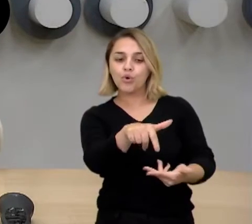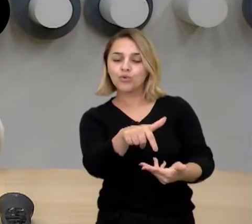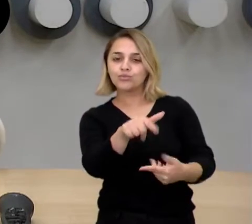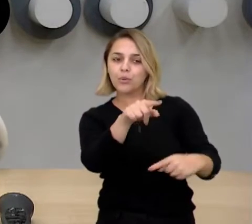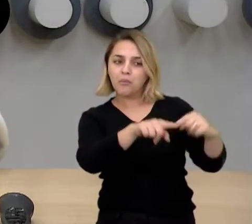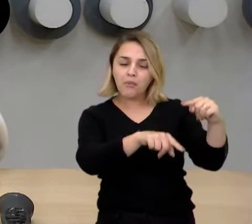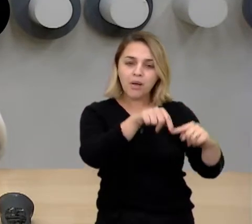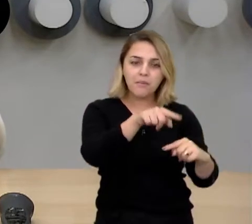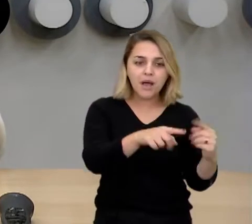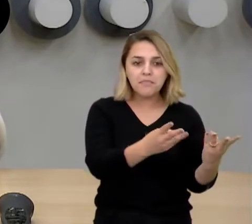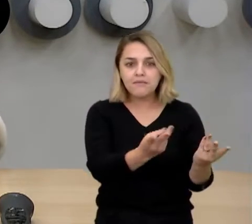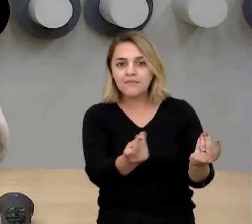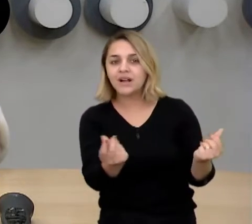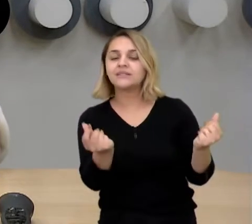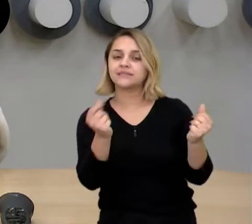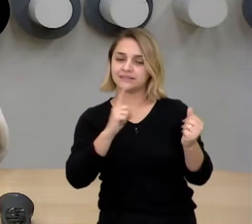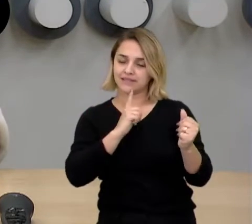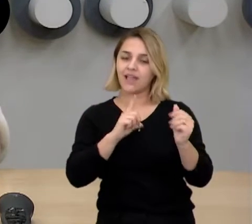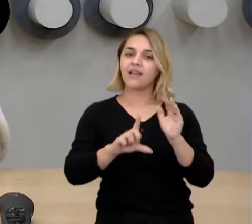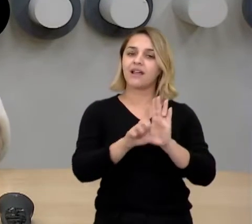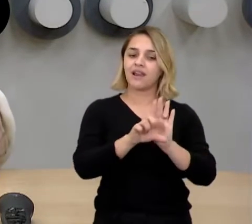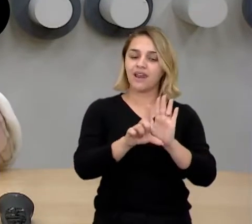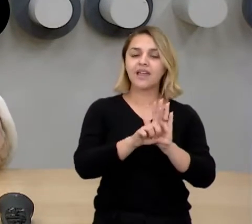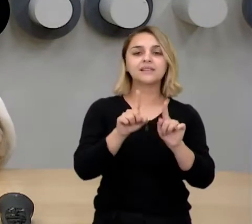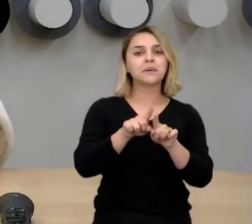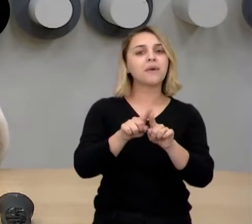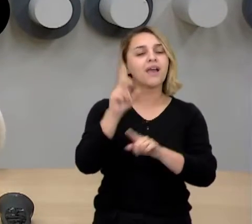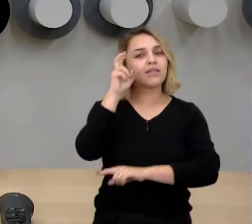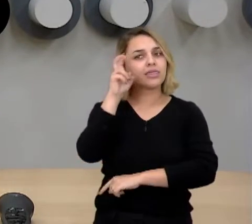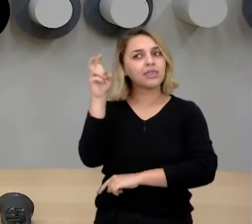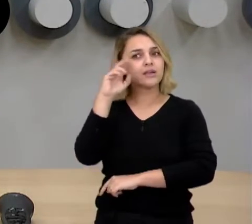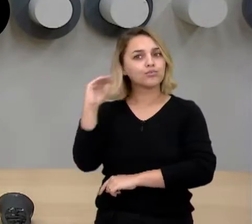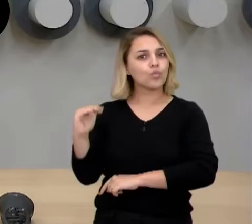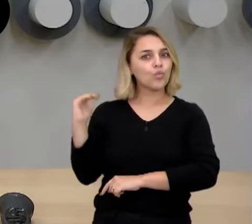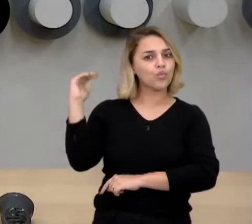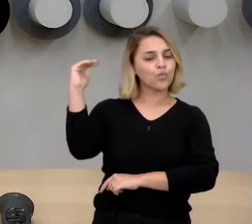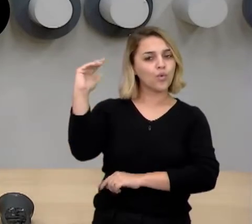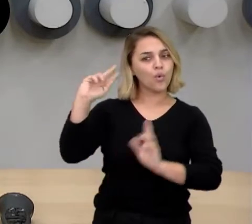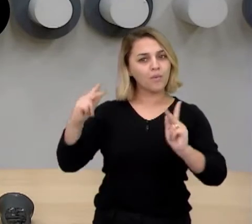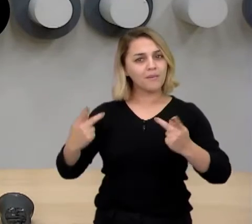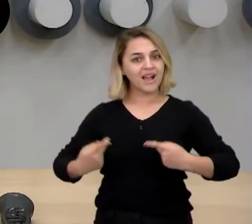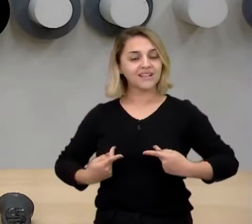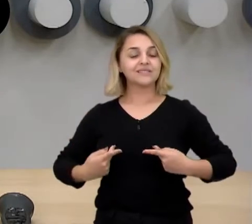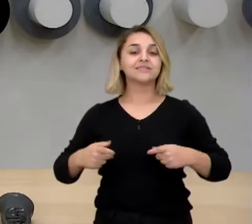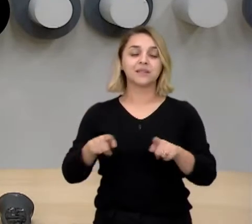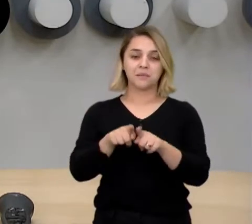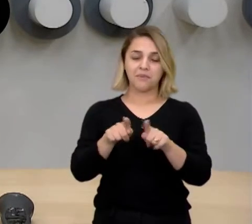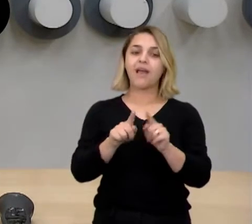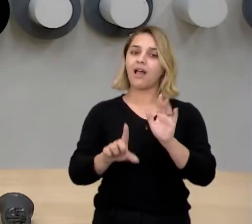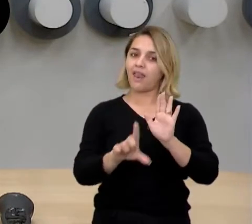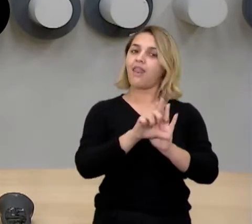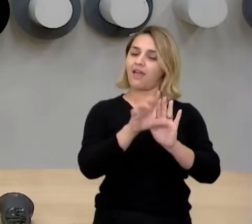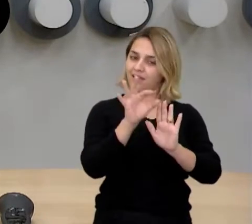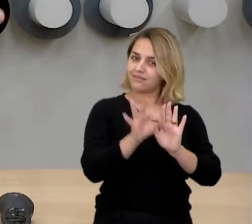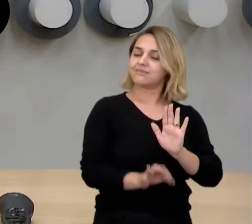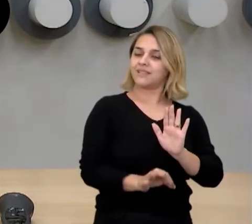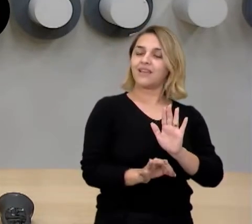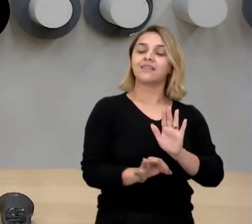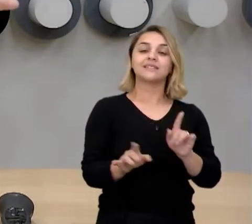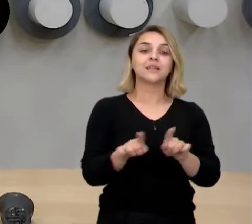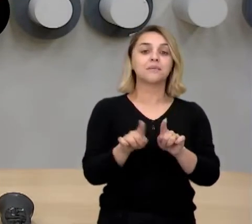As inteligências superiores ao homem possuem suas leis. Os animais, diz o